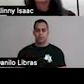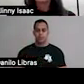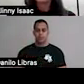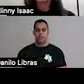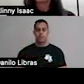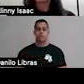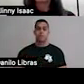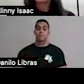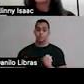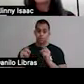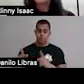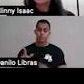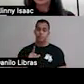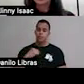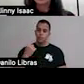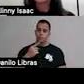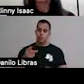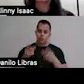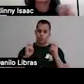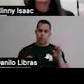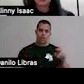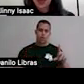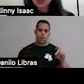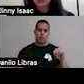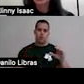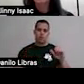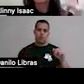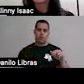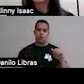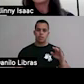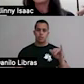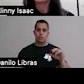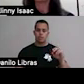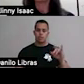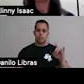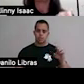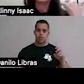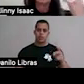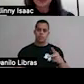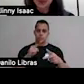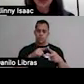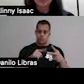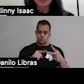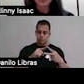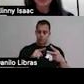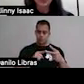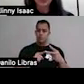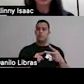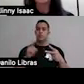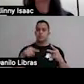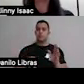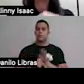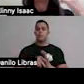E aí, ok, então a gente viu que esses endocannabinoides clássicos, né, o 2-AG e a anandamida, eles são derivados do